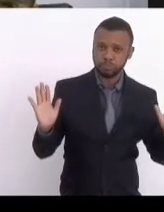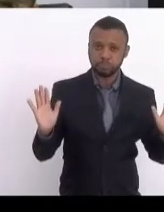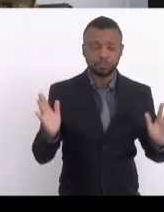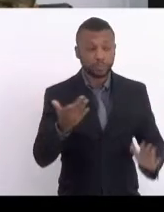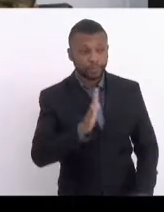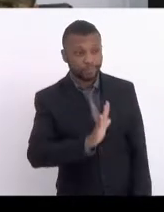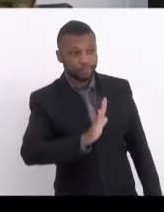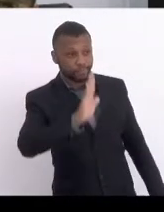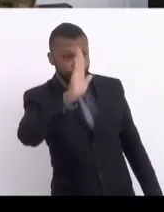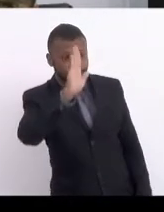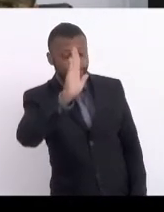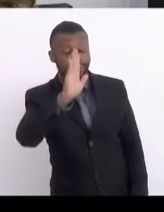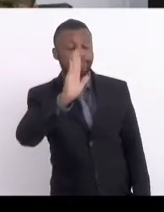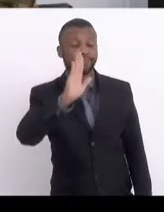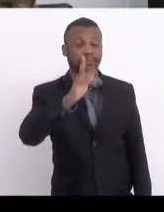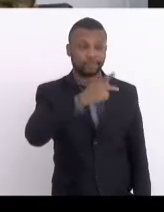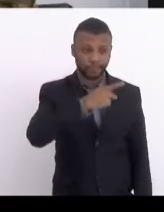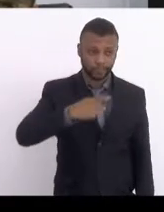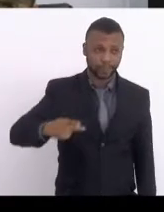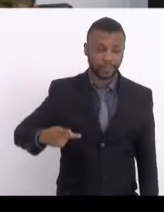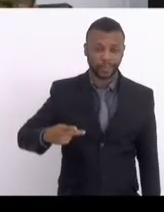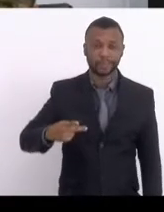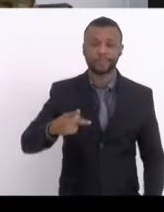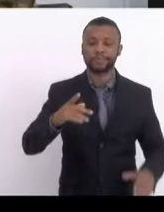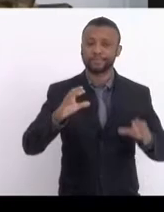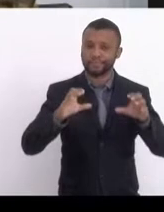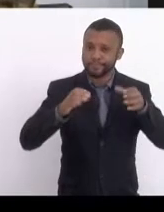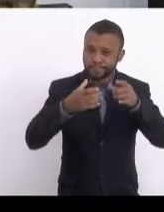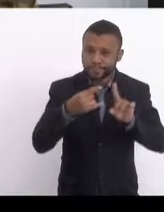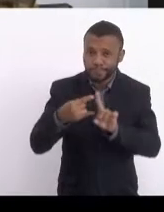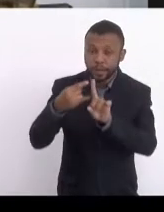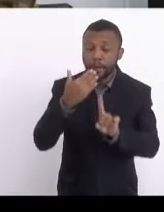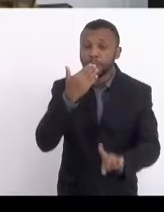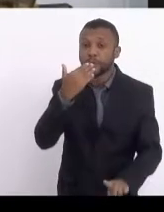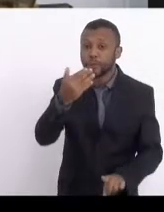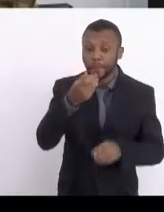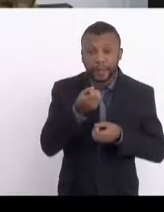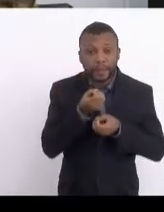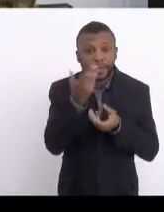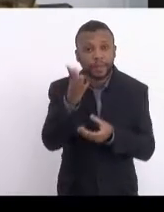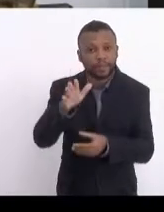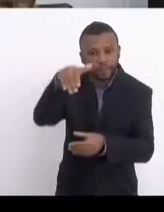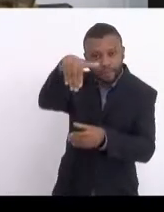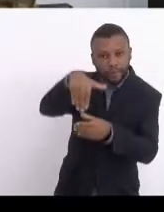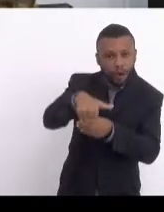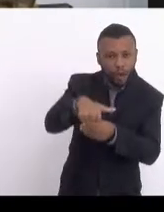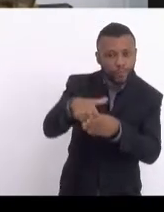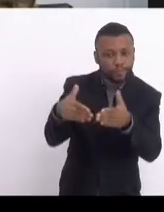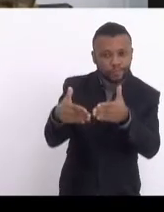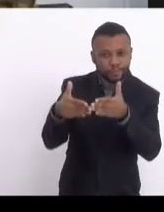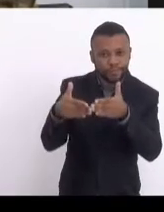Deputada Presidenta Tia Ju, só para pedir declaração de voto ao final.